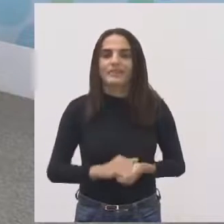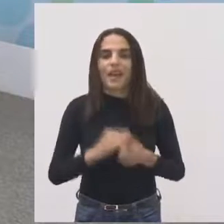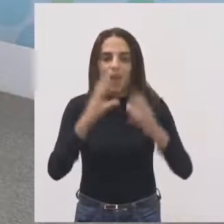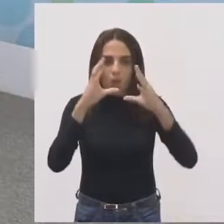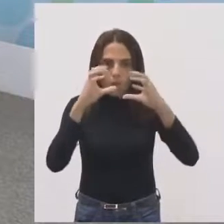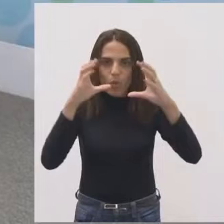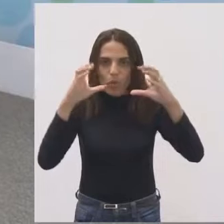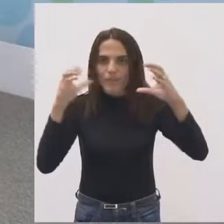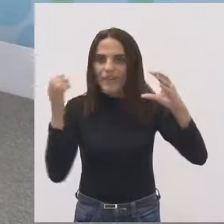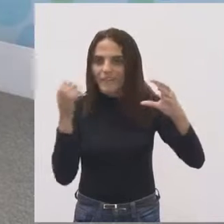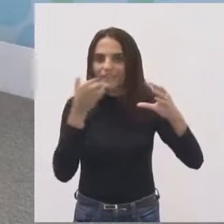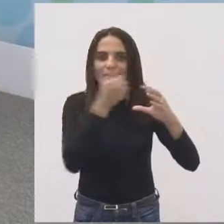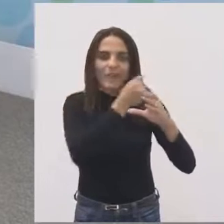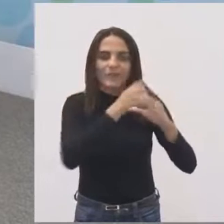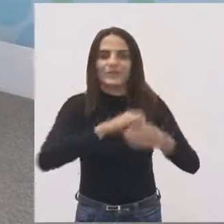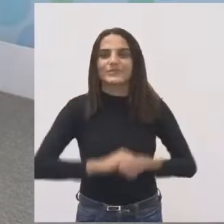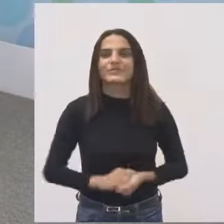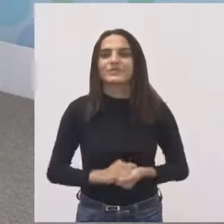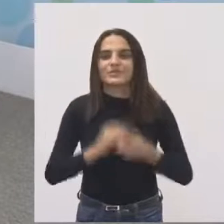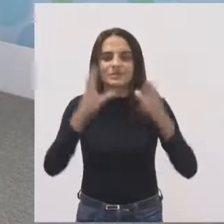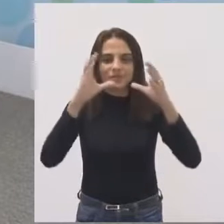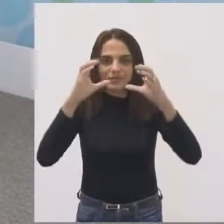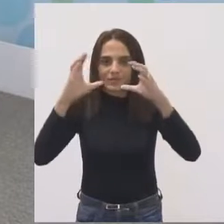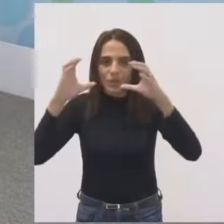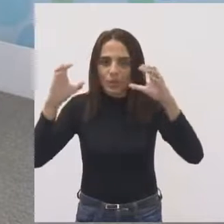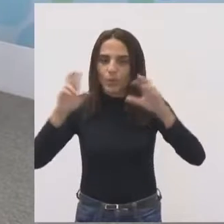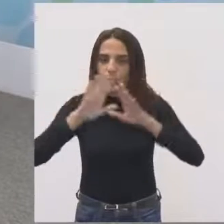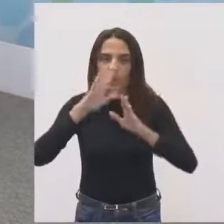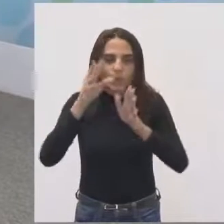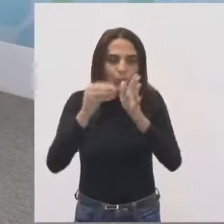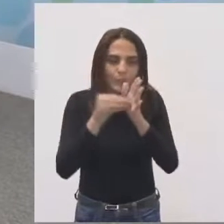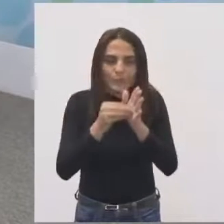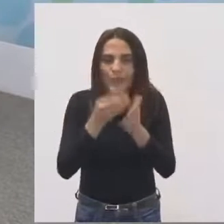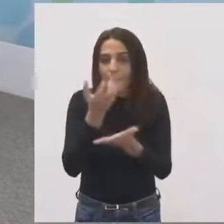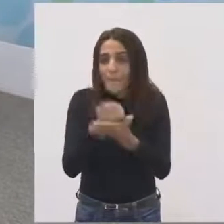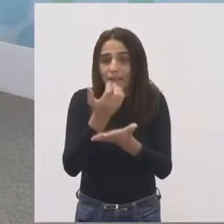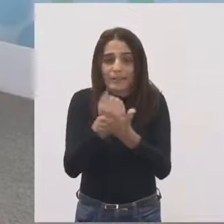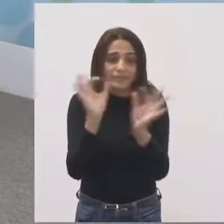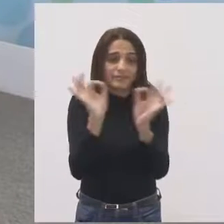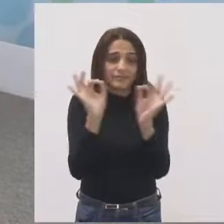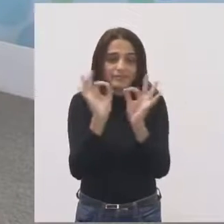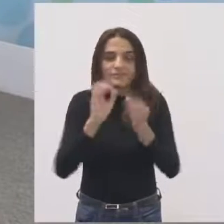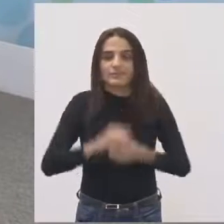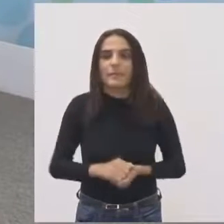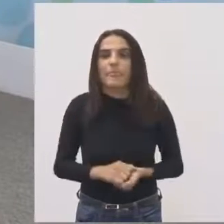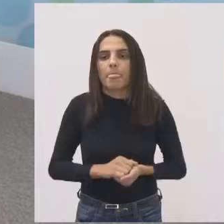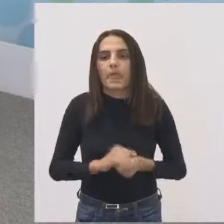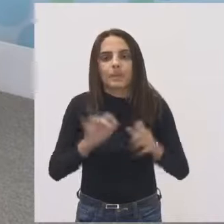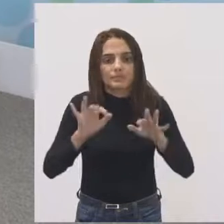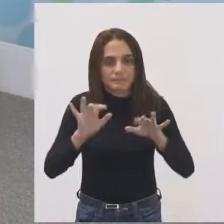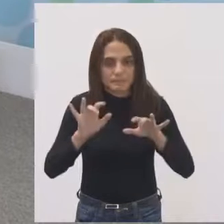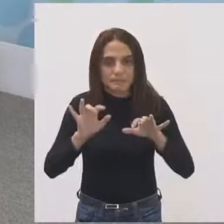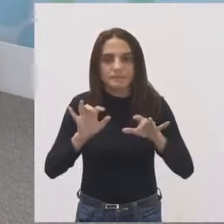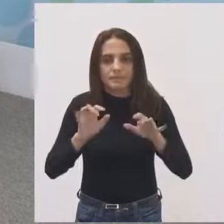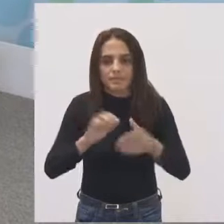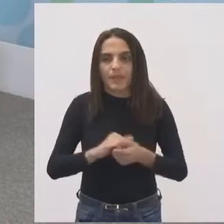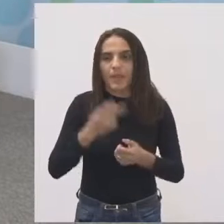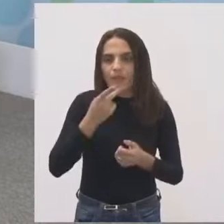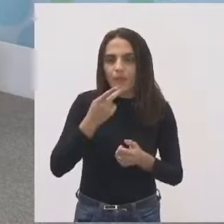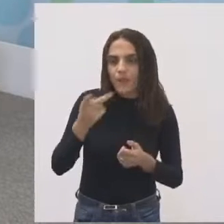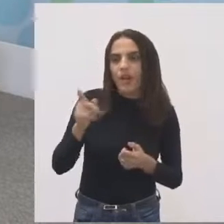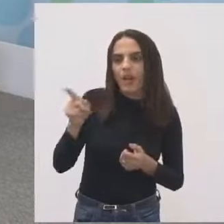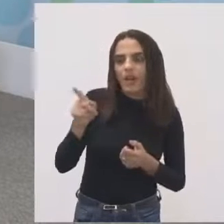computador é totalmente na nuvem, Office na nuvem, tudo vocês na não vão baixar nada, tá? Esse é um tipo de computador que foi o que o Fernando falou